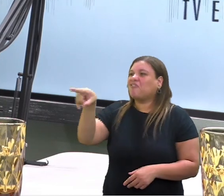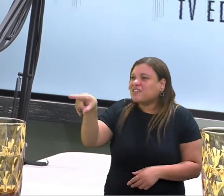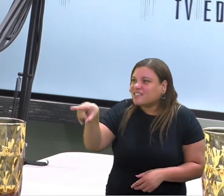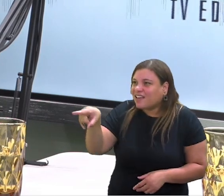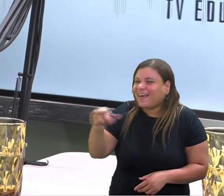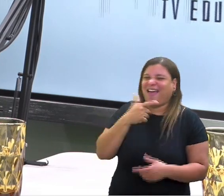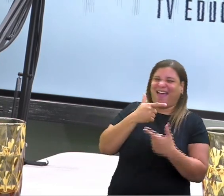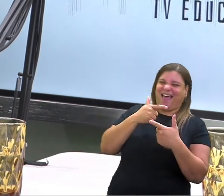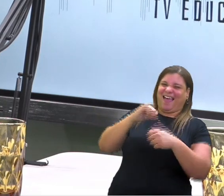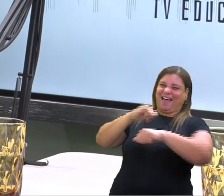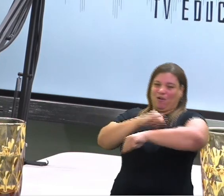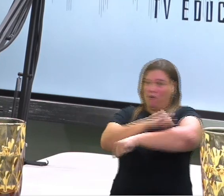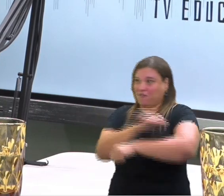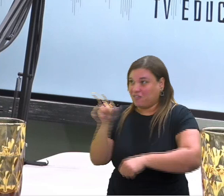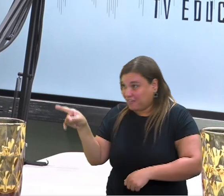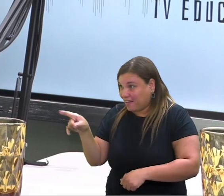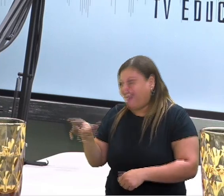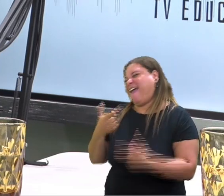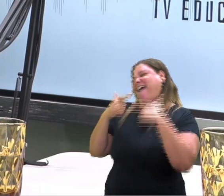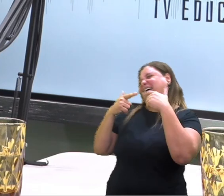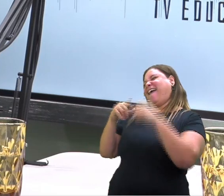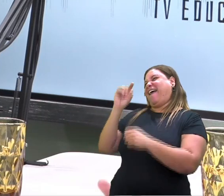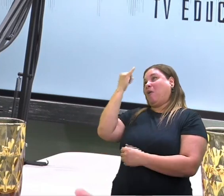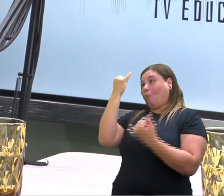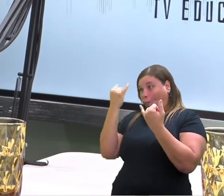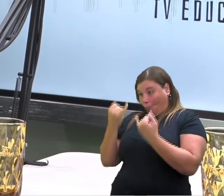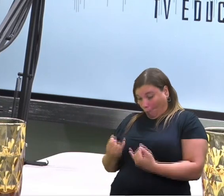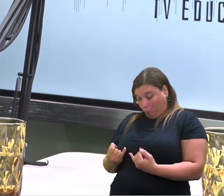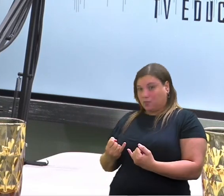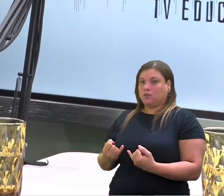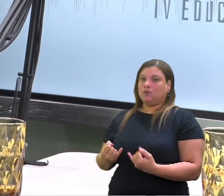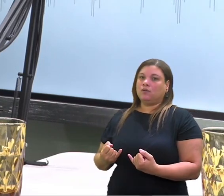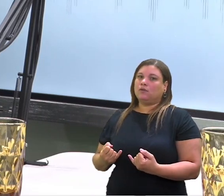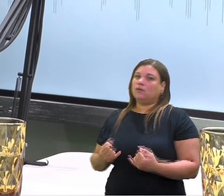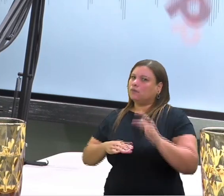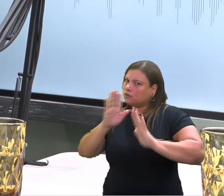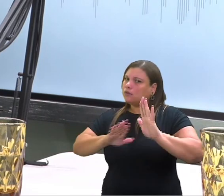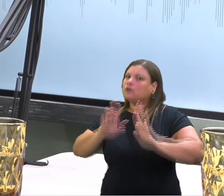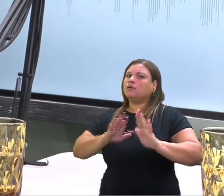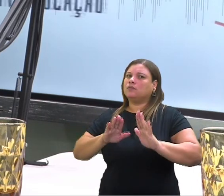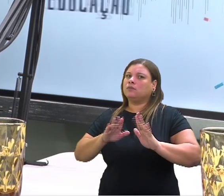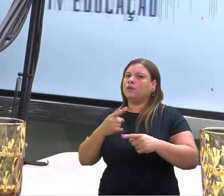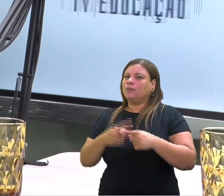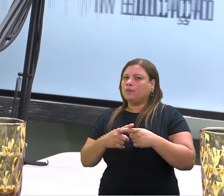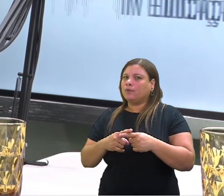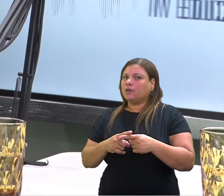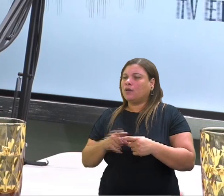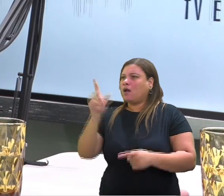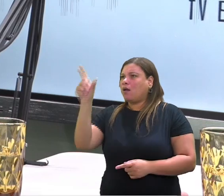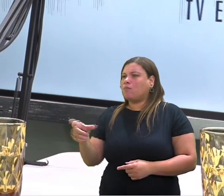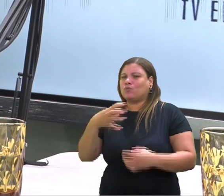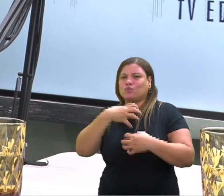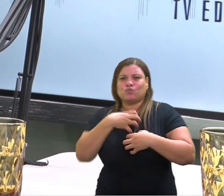vezes acha que o suicídio é uma fuga ou a evasão escolar. Para de ir à escola porque não suporta mais o